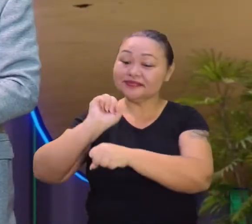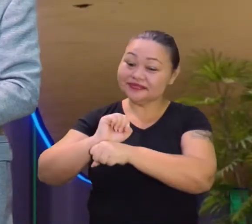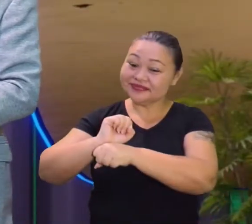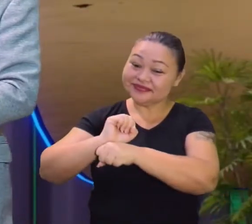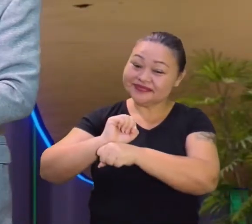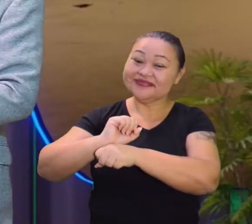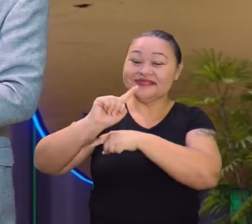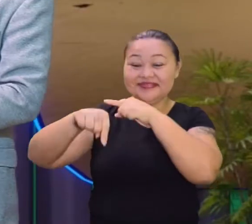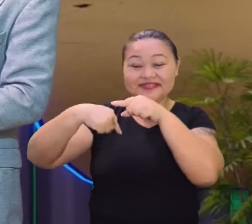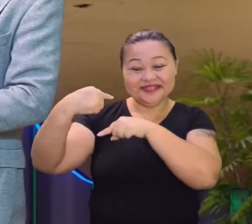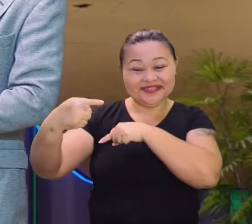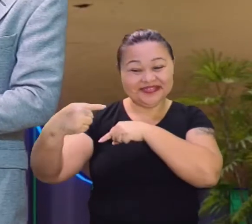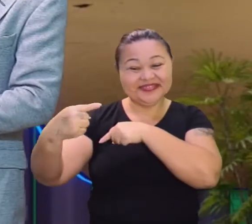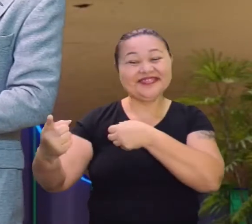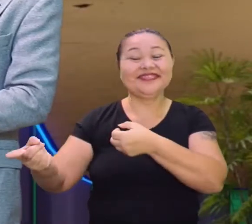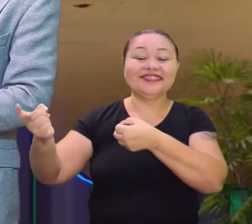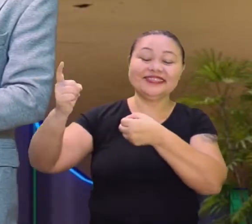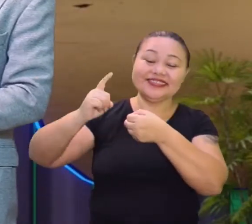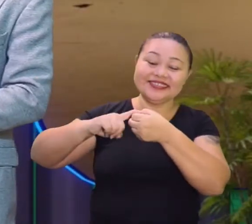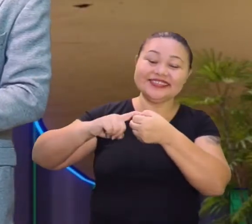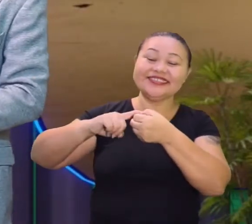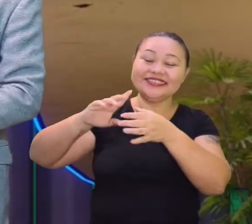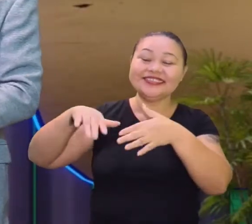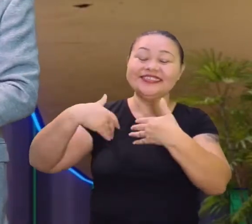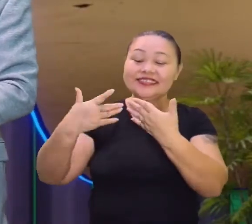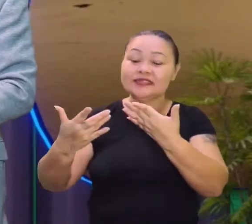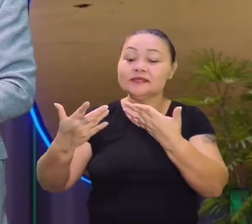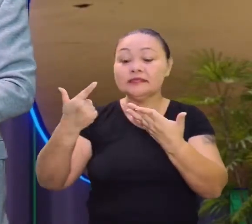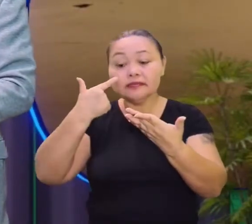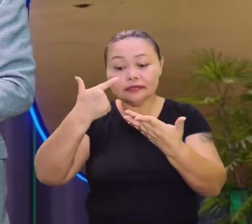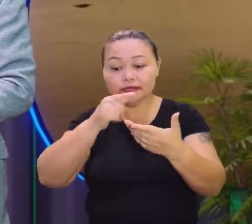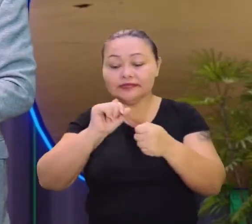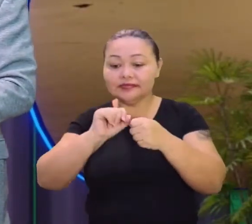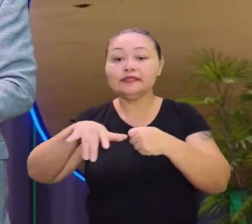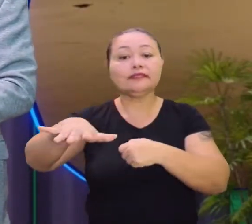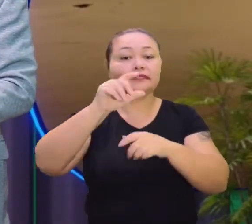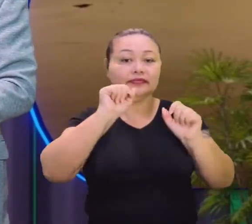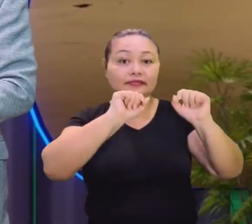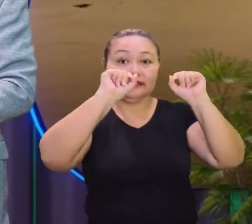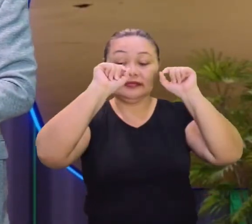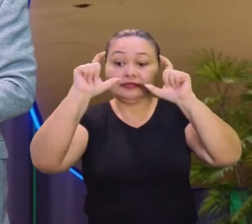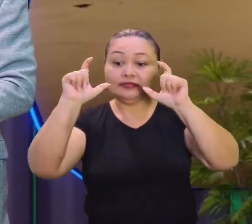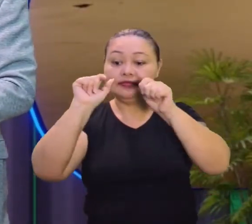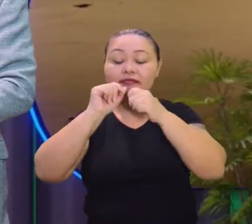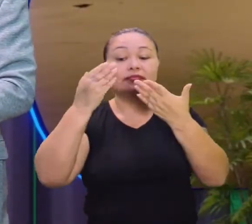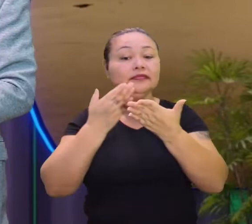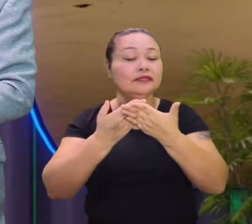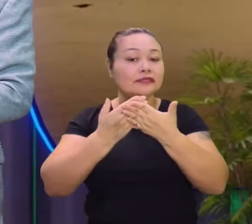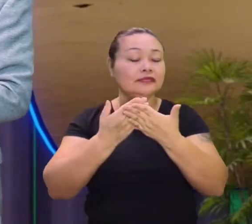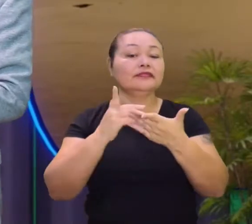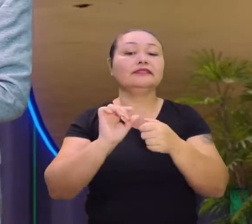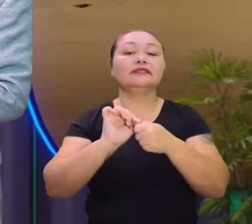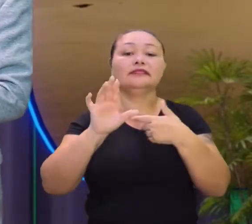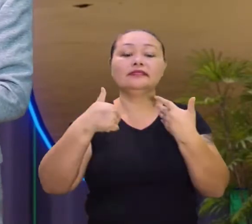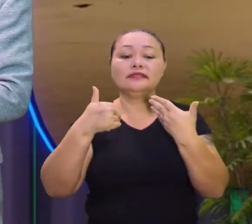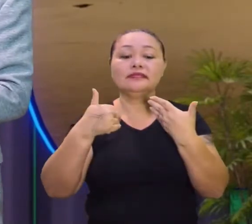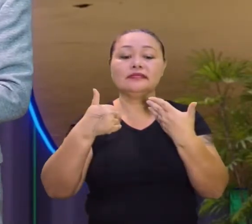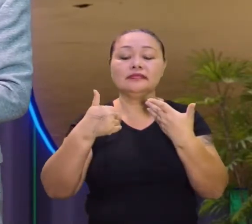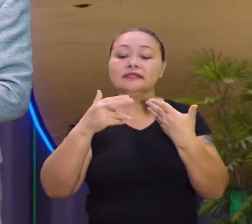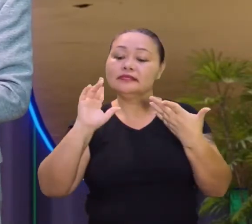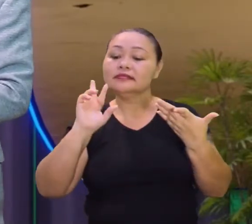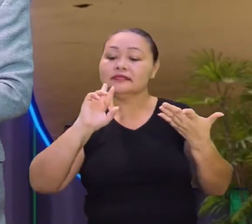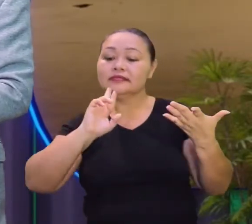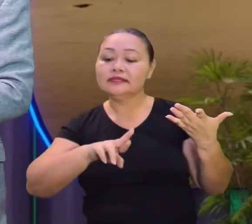ó, pause. E daqui a pouco volta, entendeu? E confirma aí se essa galera tá ligada na aula. Fechou? Então, a gente já pode